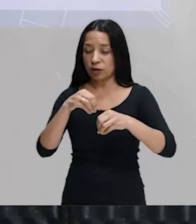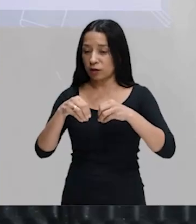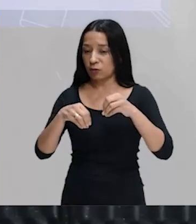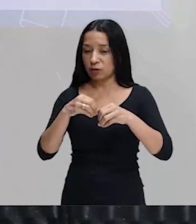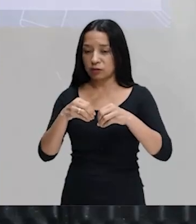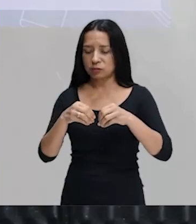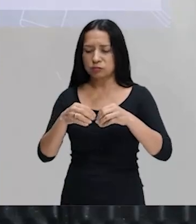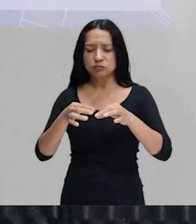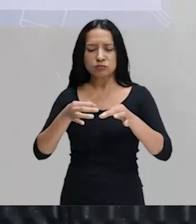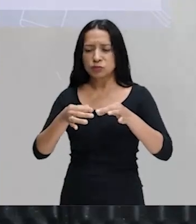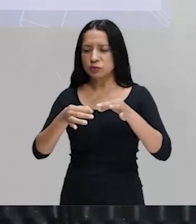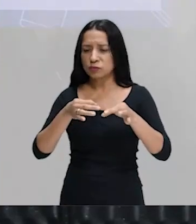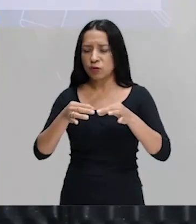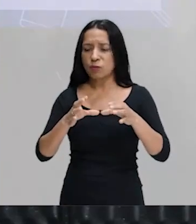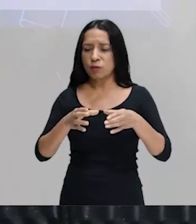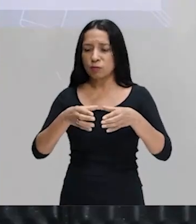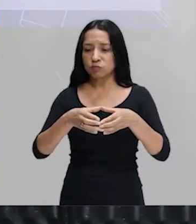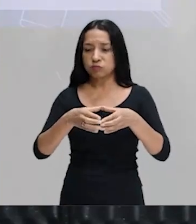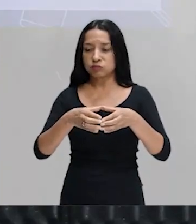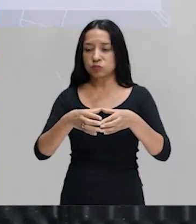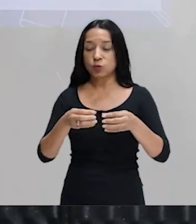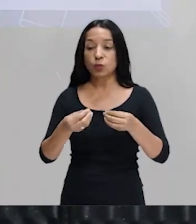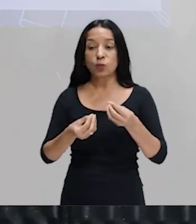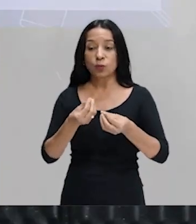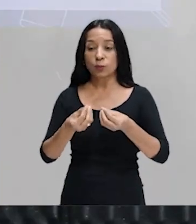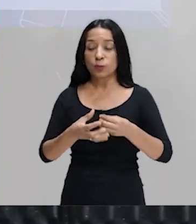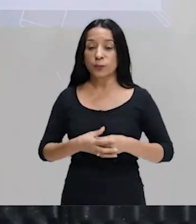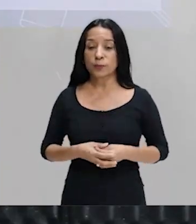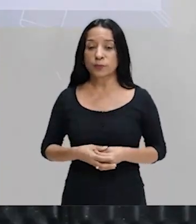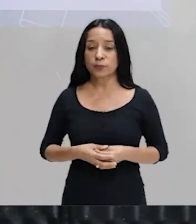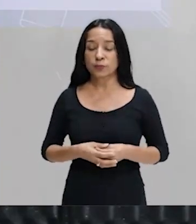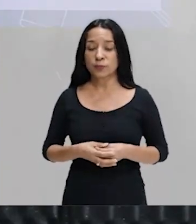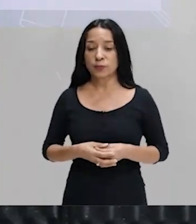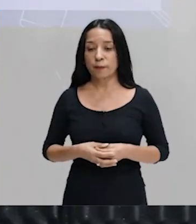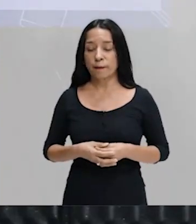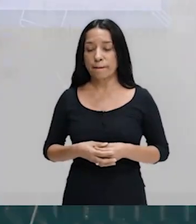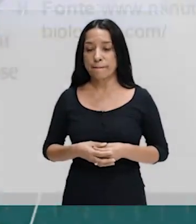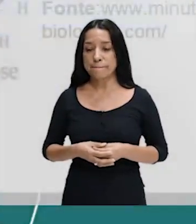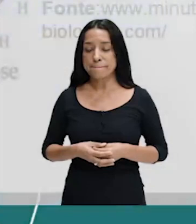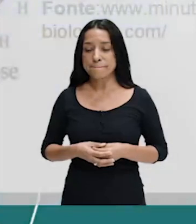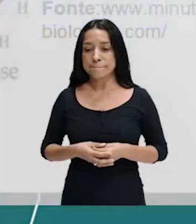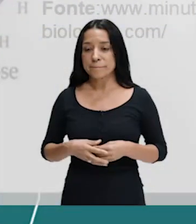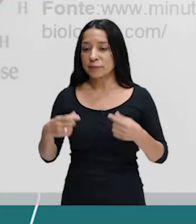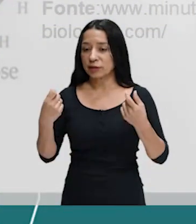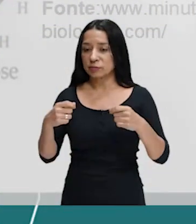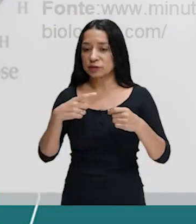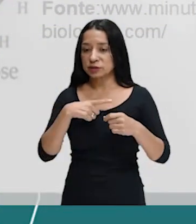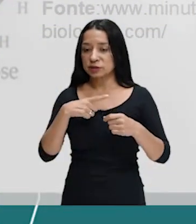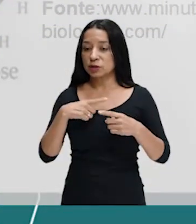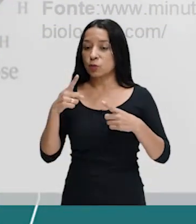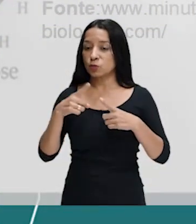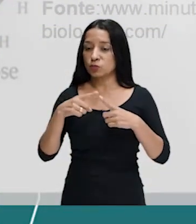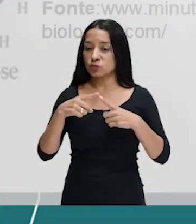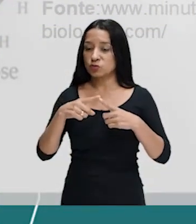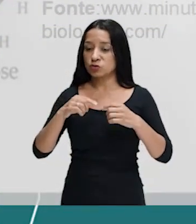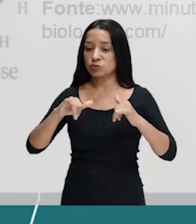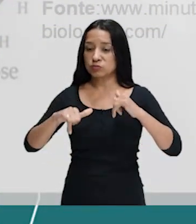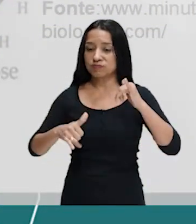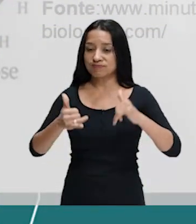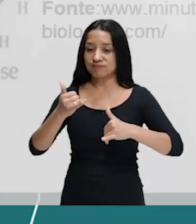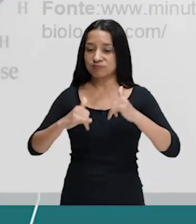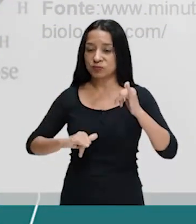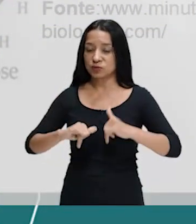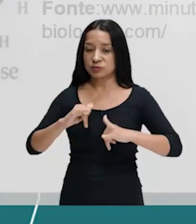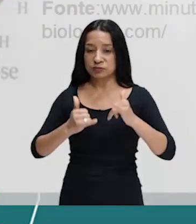se forma? Para se formar uma molécula de disacarídeo, eu preciso ter um tipo de reação química chamada